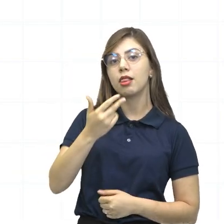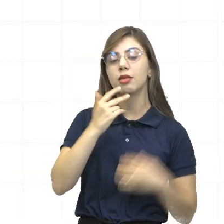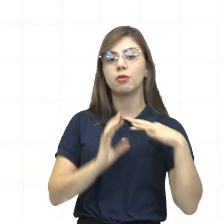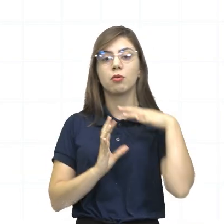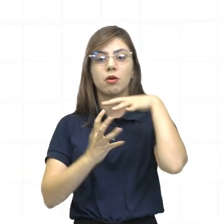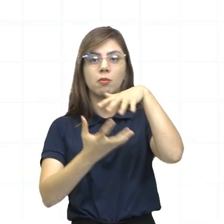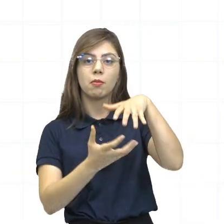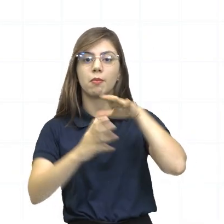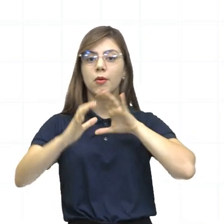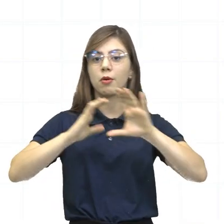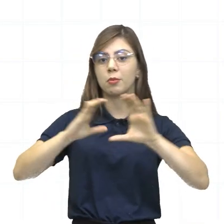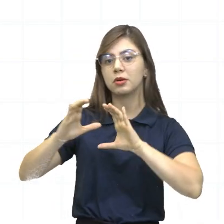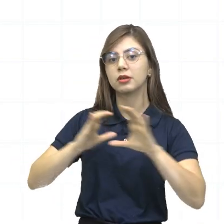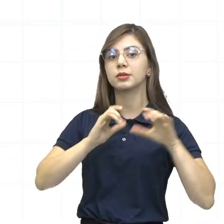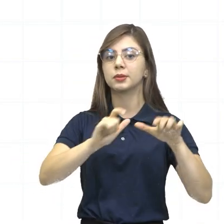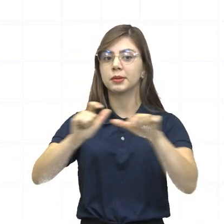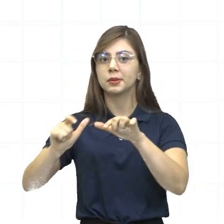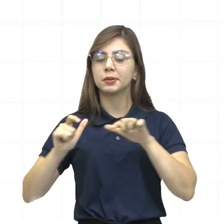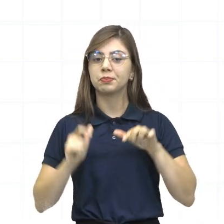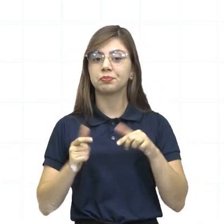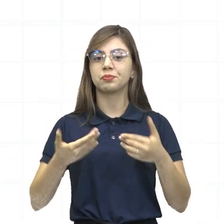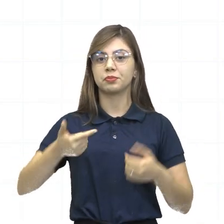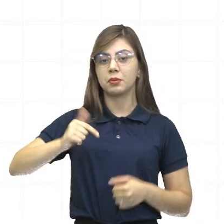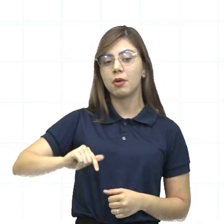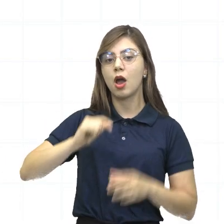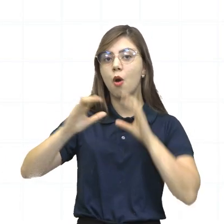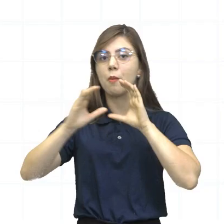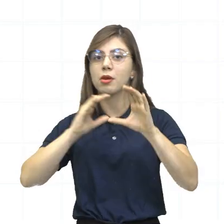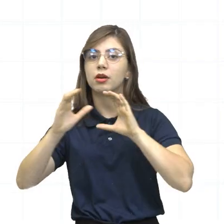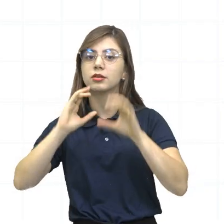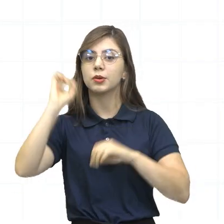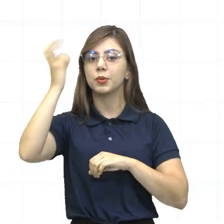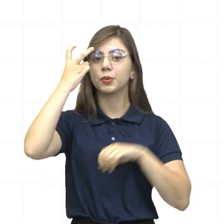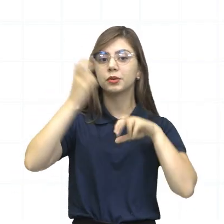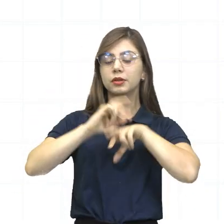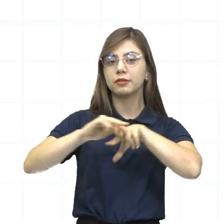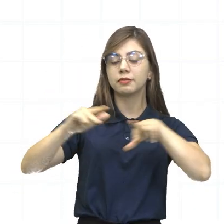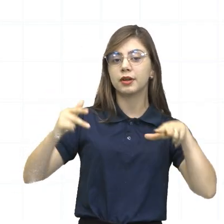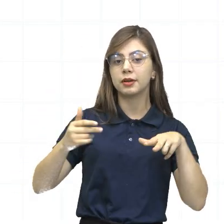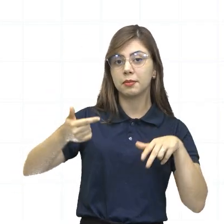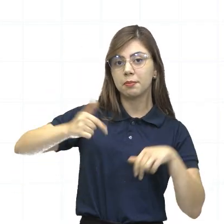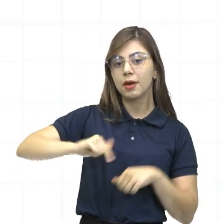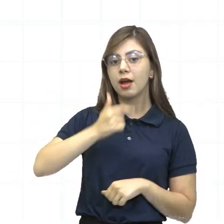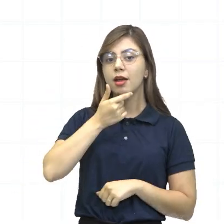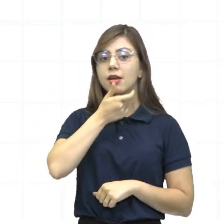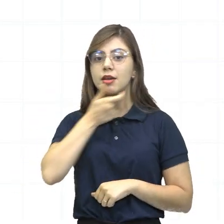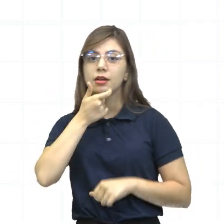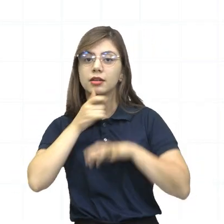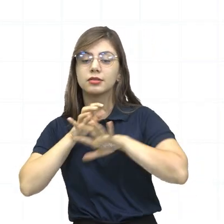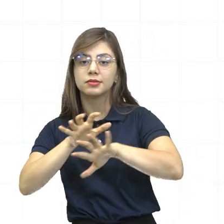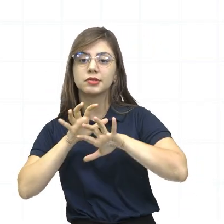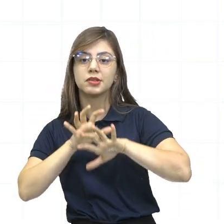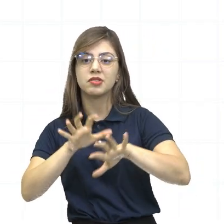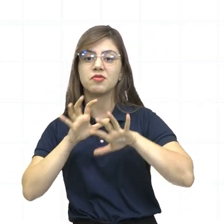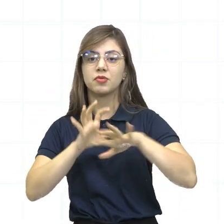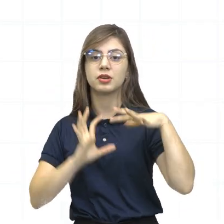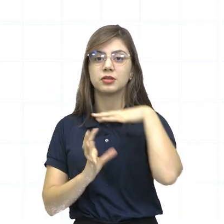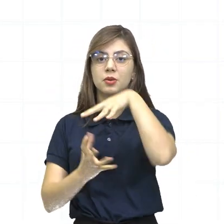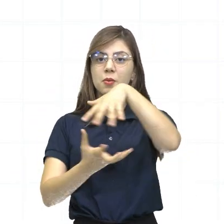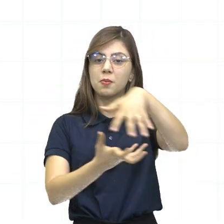lugares do mundo. Comunicação intercultural, a influência da língua inglesa no cenário mundial